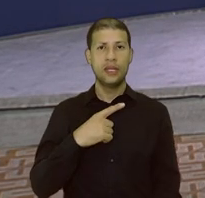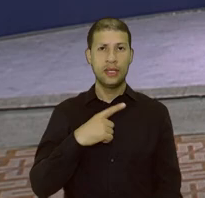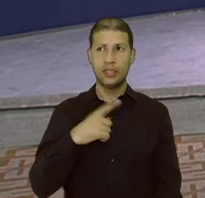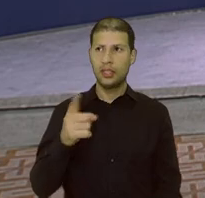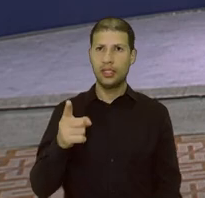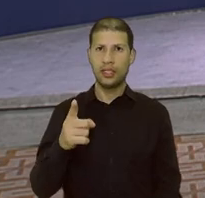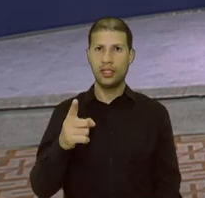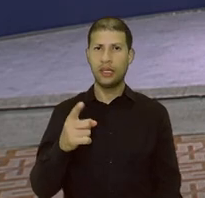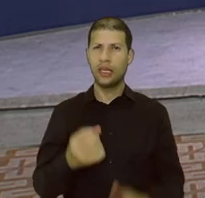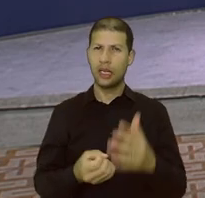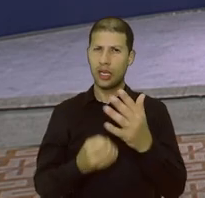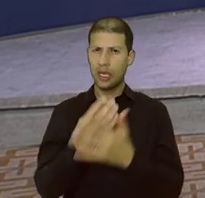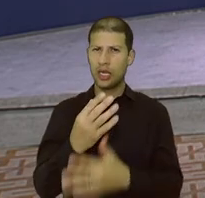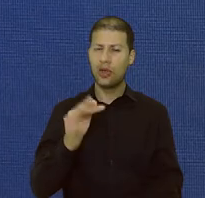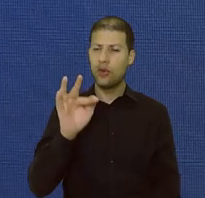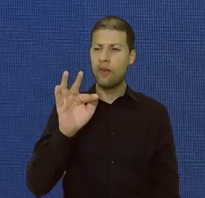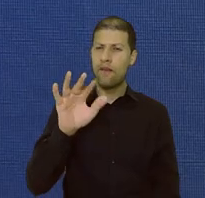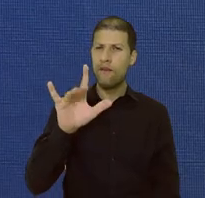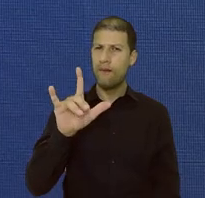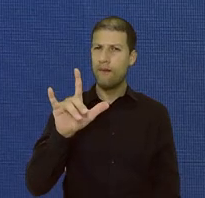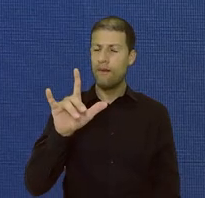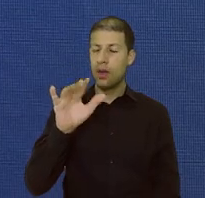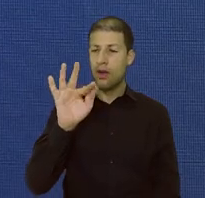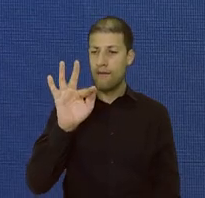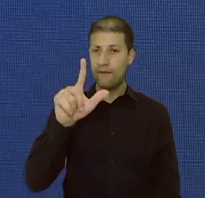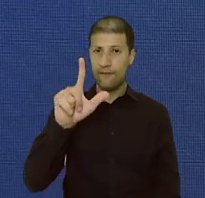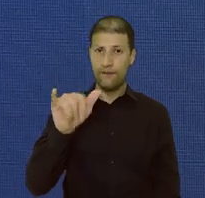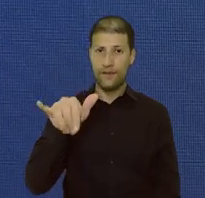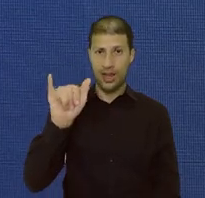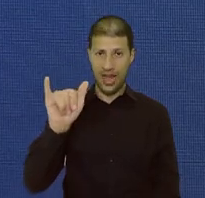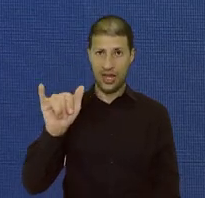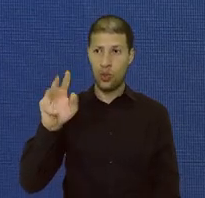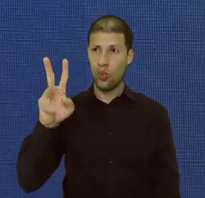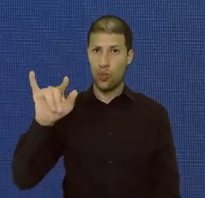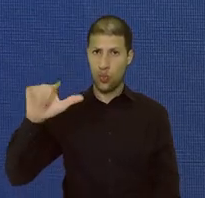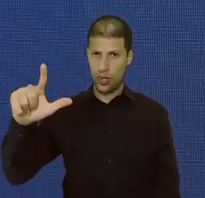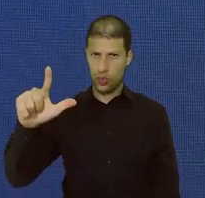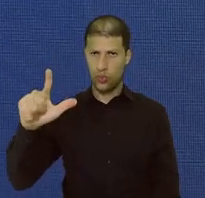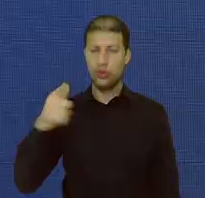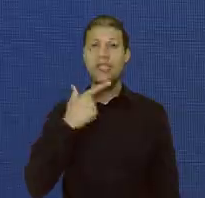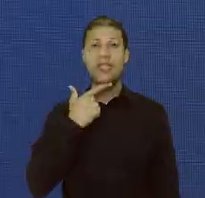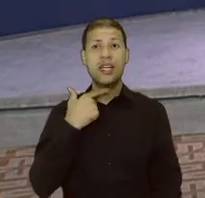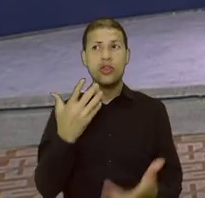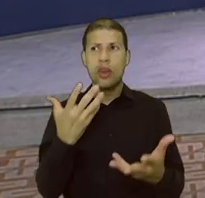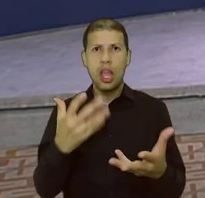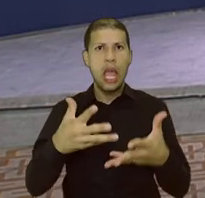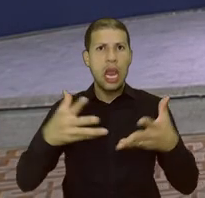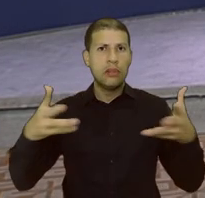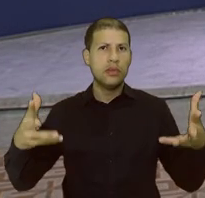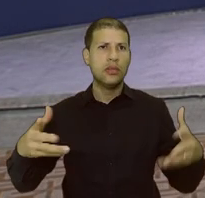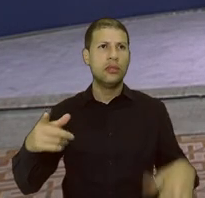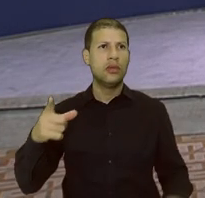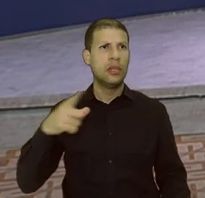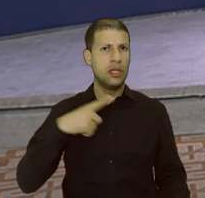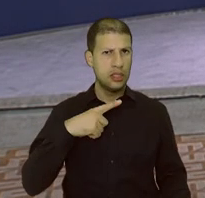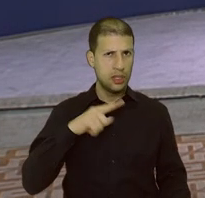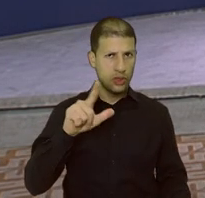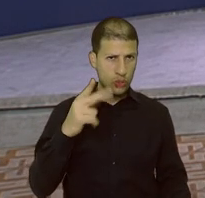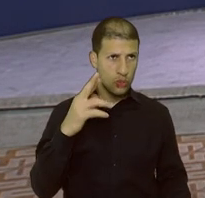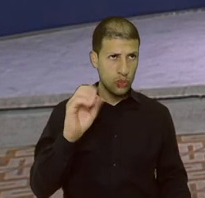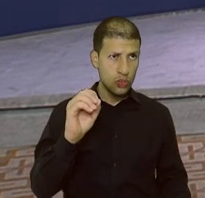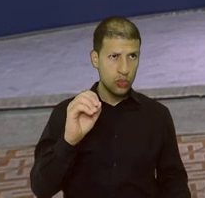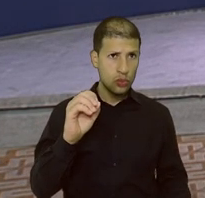crescimento que é exatamente esse conceito de ecossistema que a gente eu tô correto Mas ele tem até lucro eles